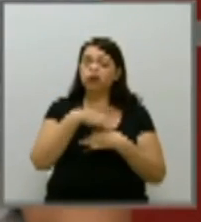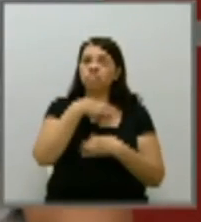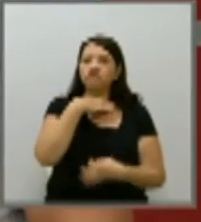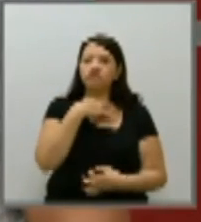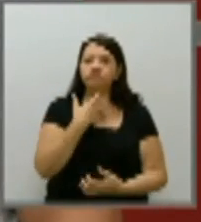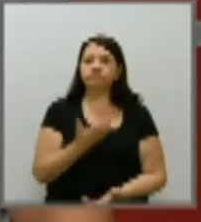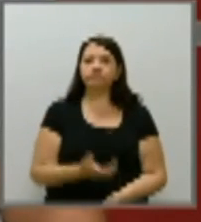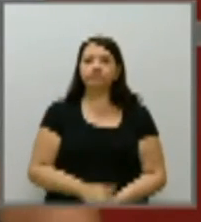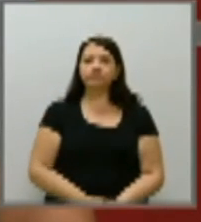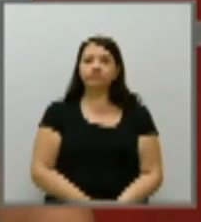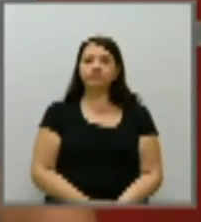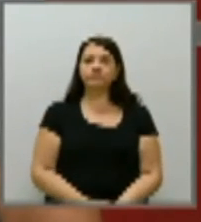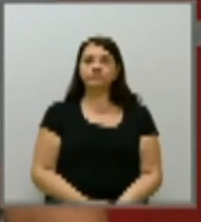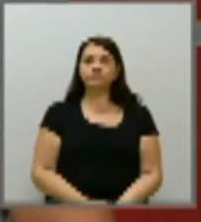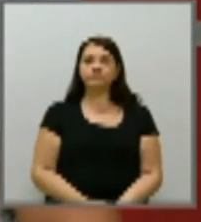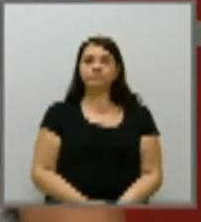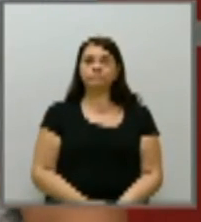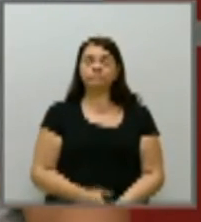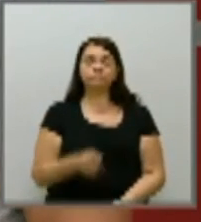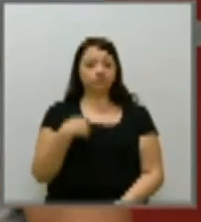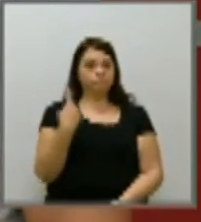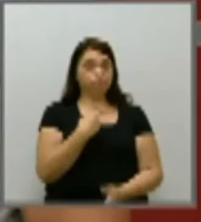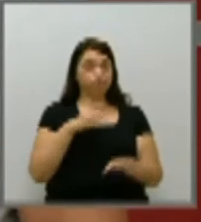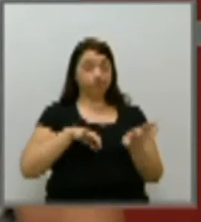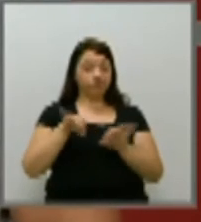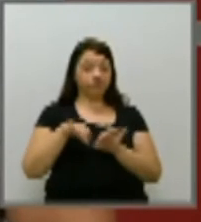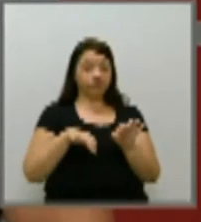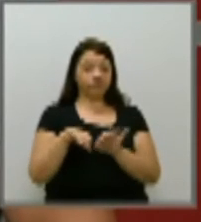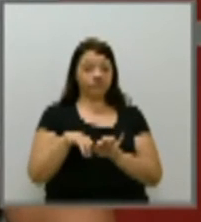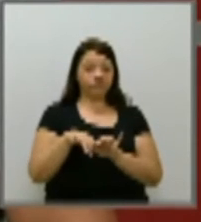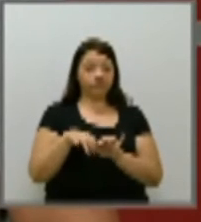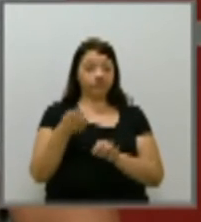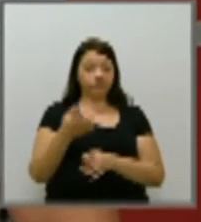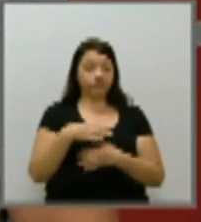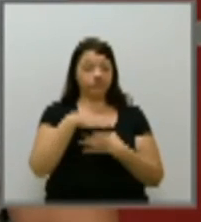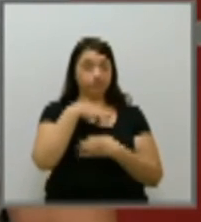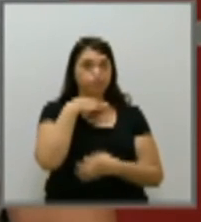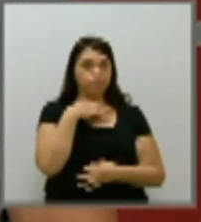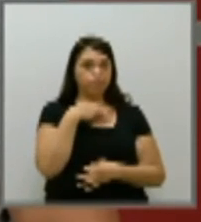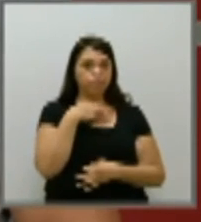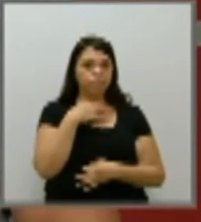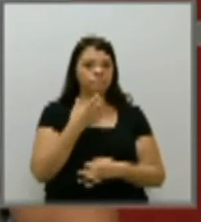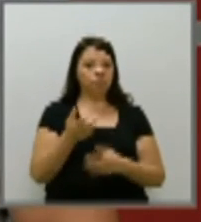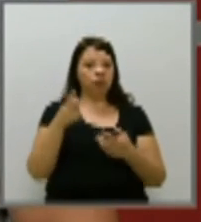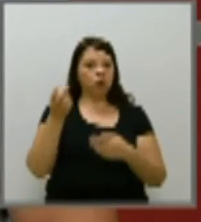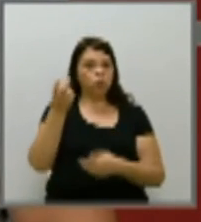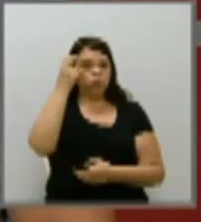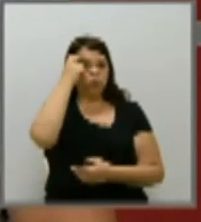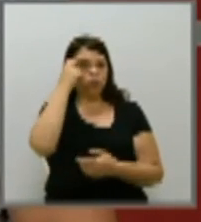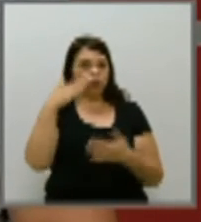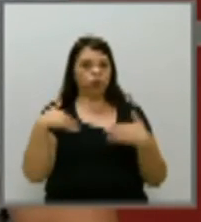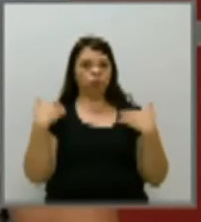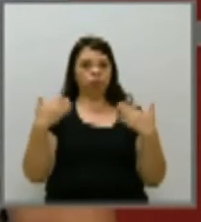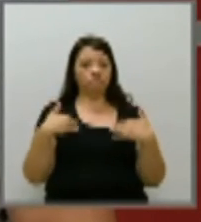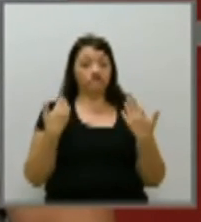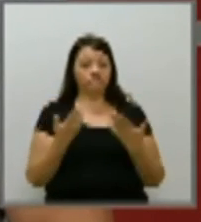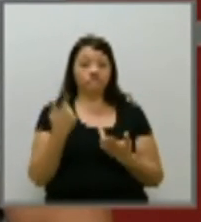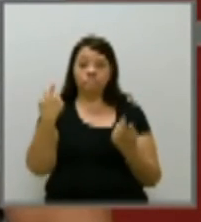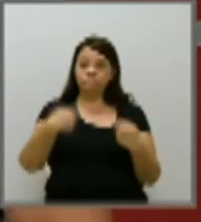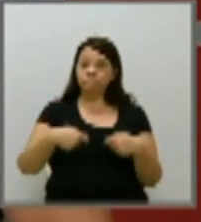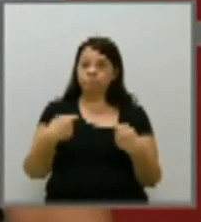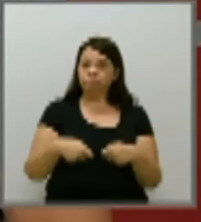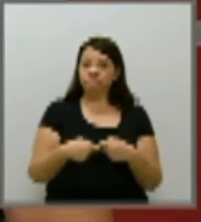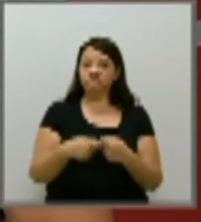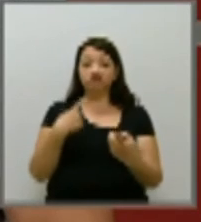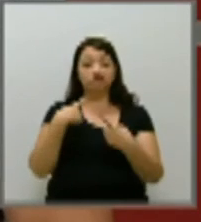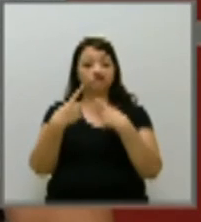Certo, Rafael. O nosso projeto em Gravataí, a cultura, o lazer, ela tem que vir a partir do